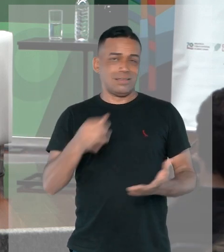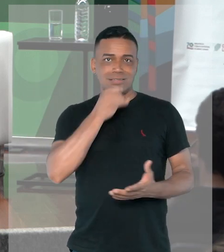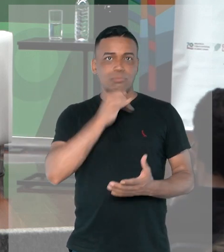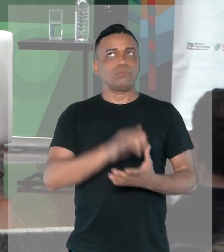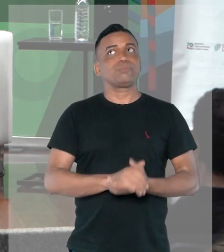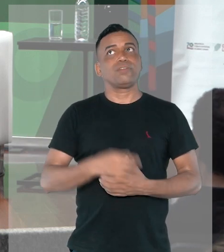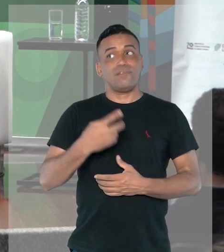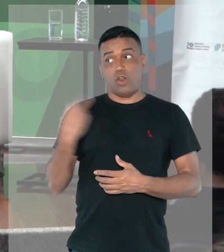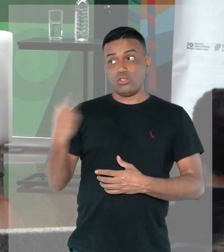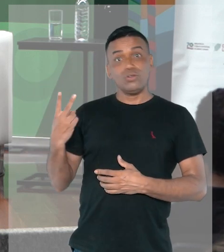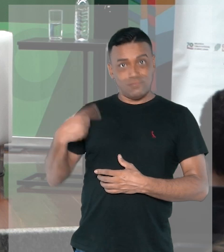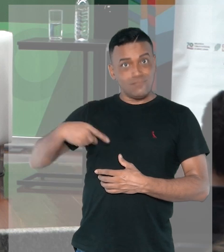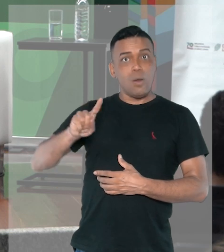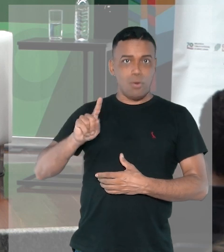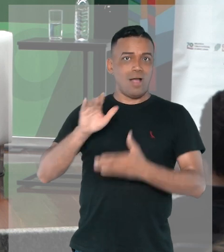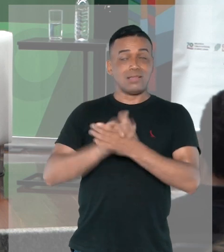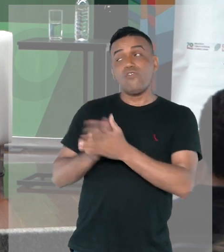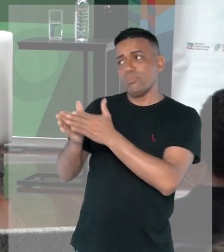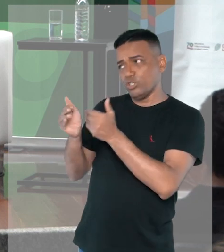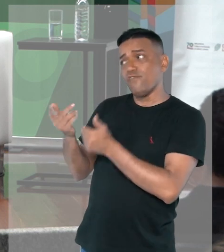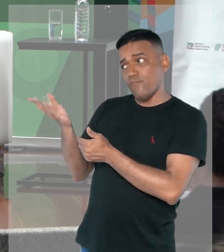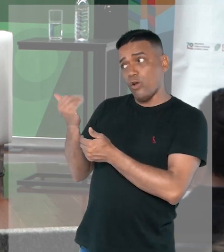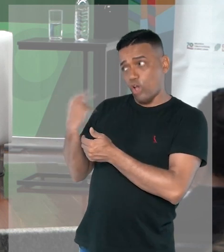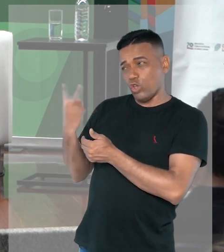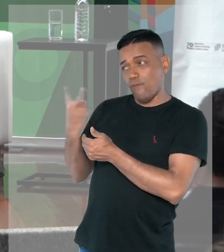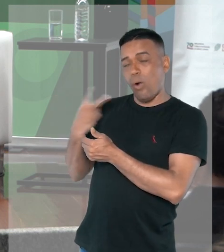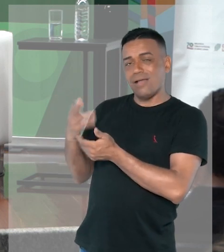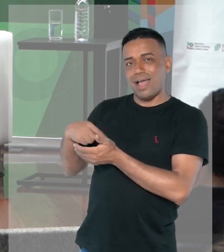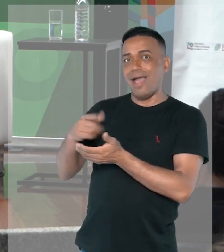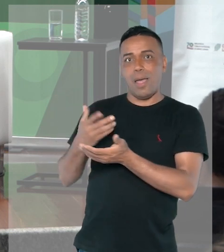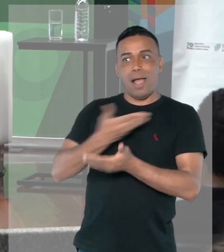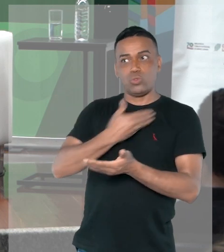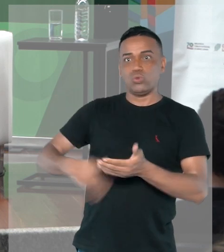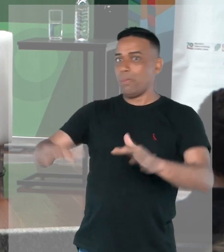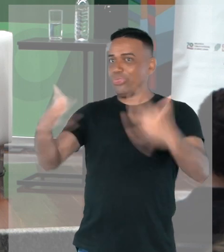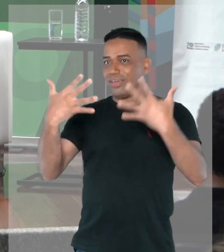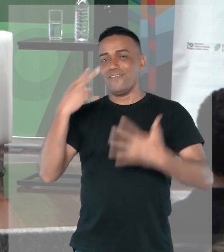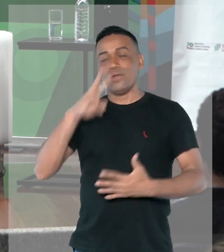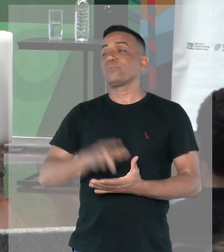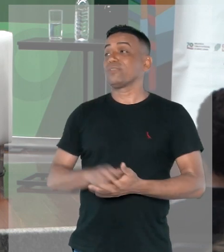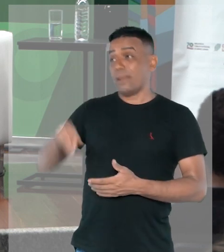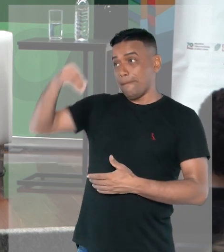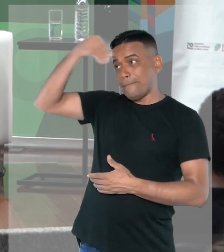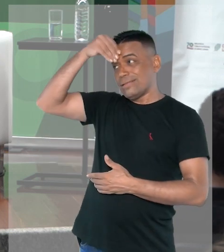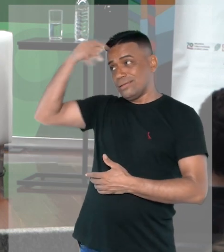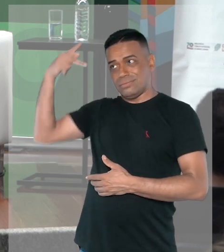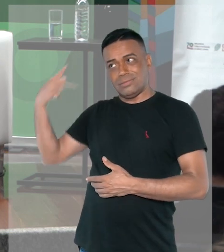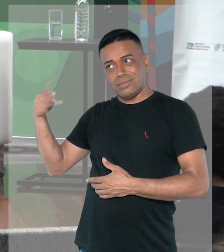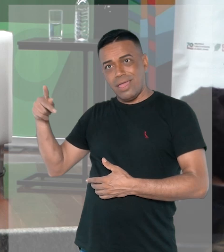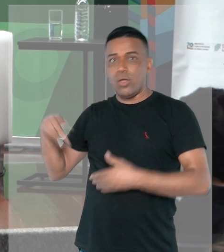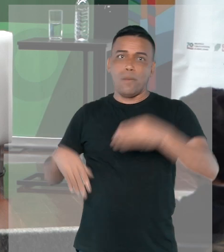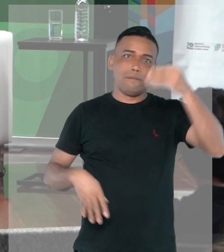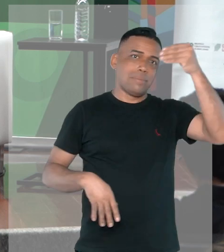imagine que a gente vai casar, vamos casar, tá bom? Te pedir em casamento publicamente. E aí vai ter os seus padrinhos